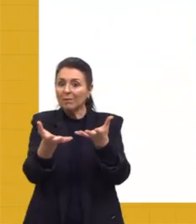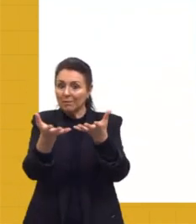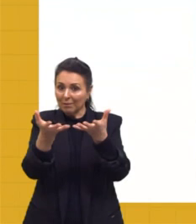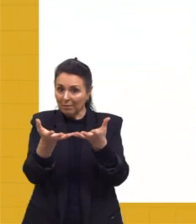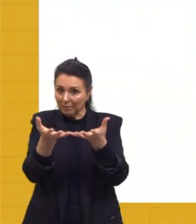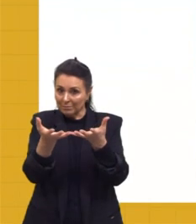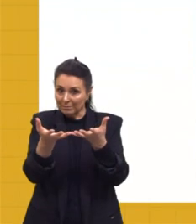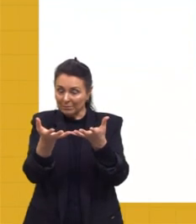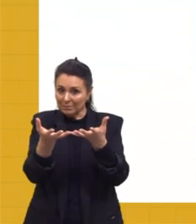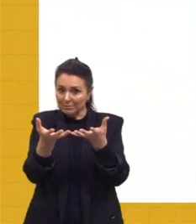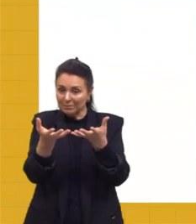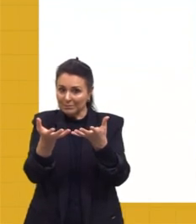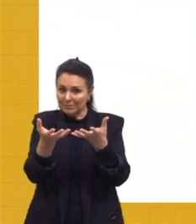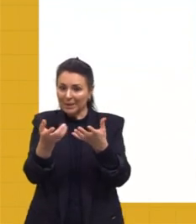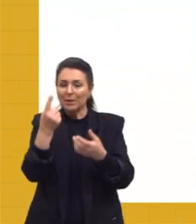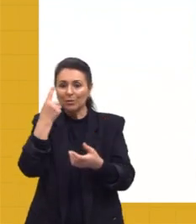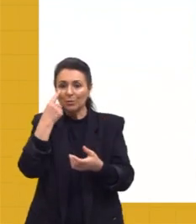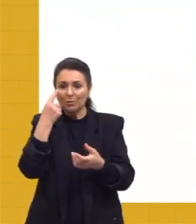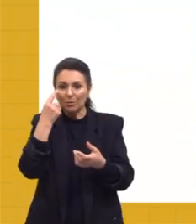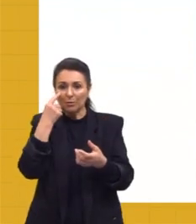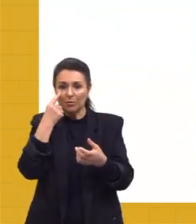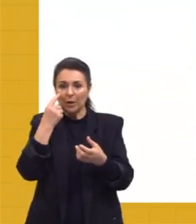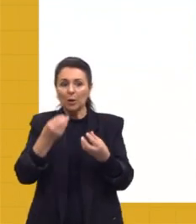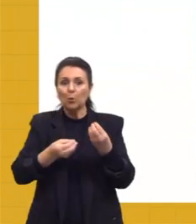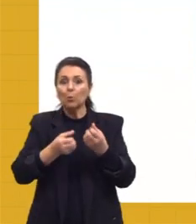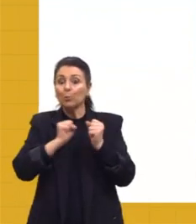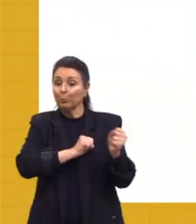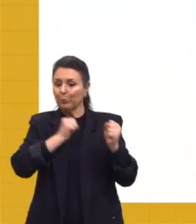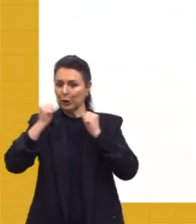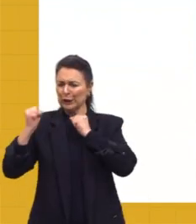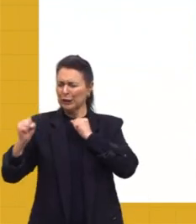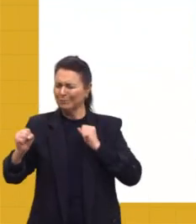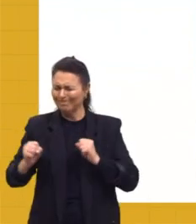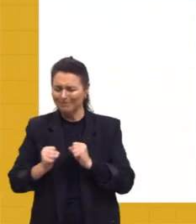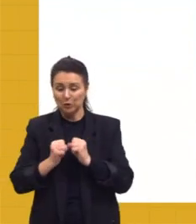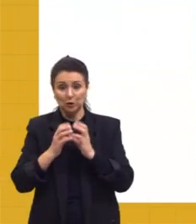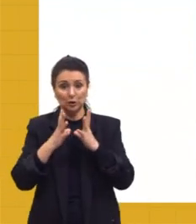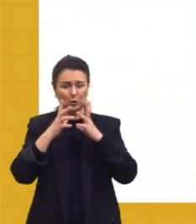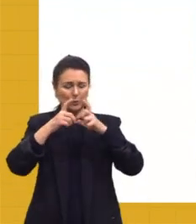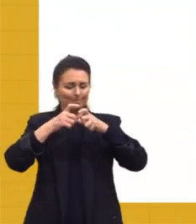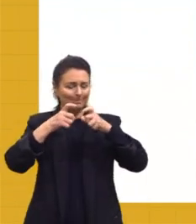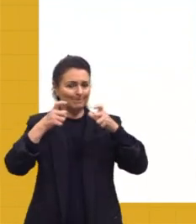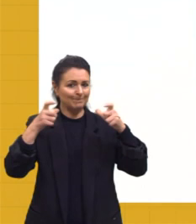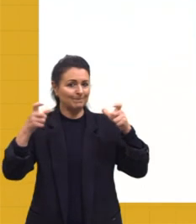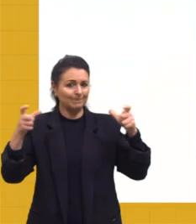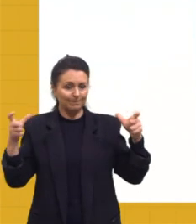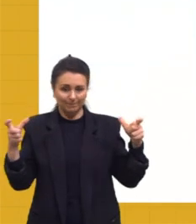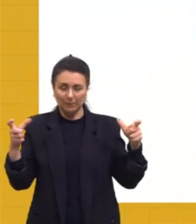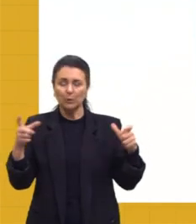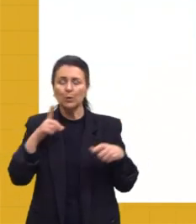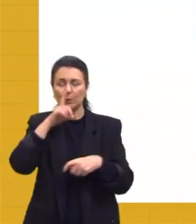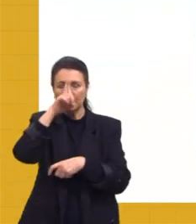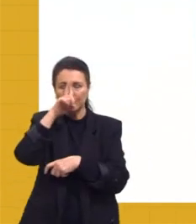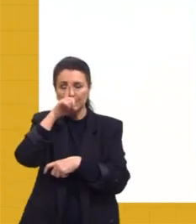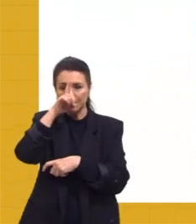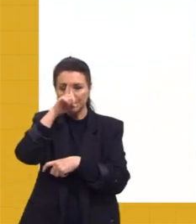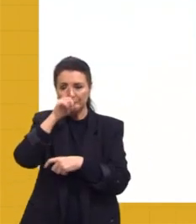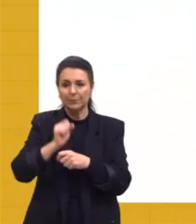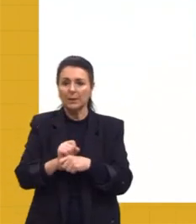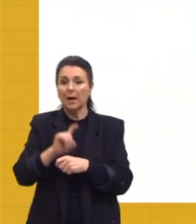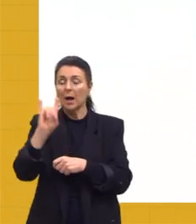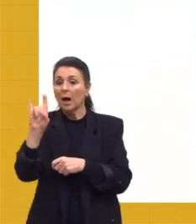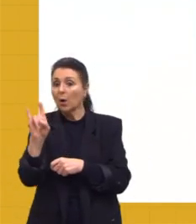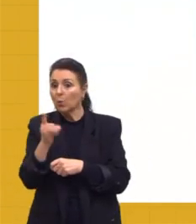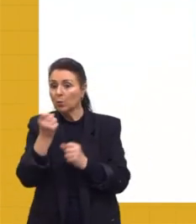querem que é lá atinja e aí vocês vão ver um raio de destruição dela tá é bem grande vocês vão ver imagina a